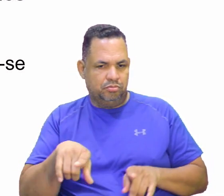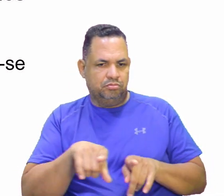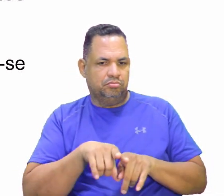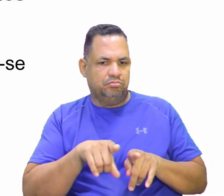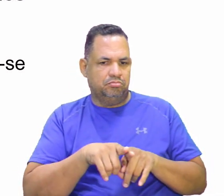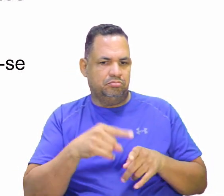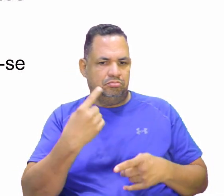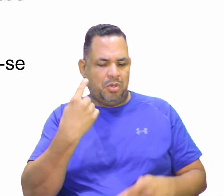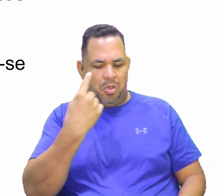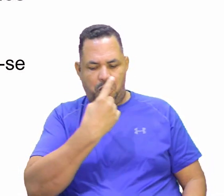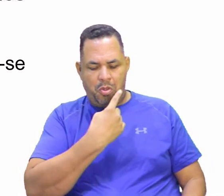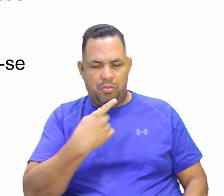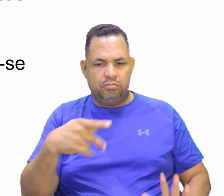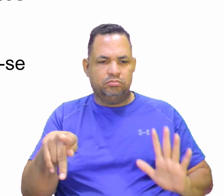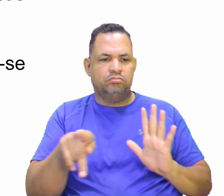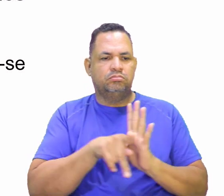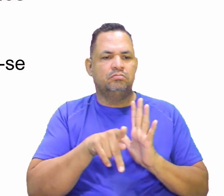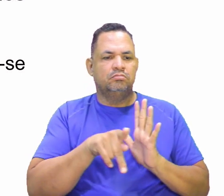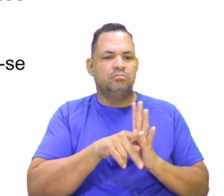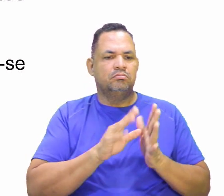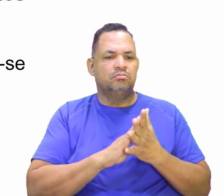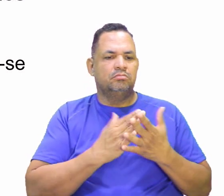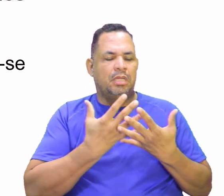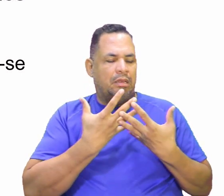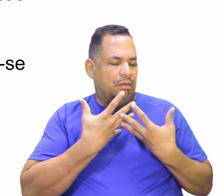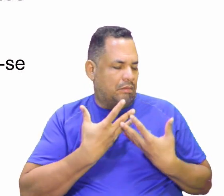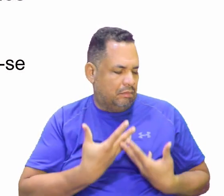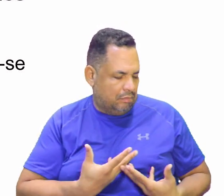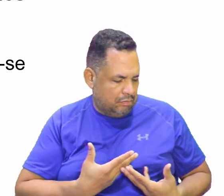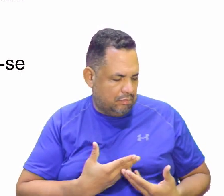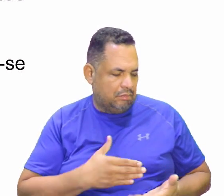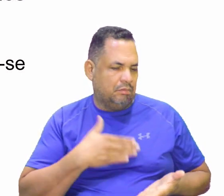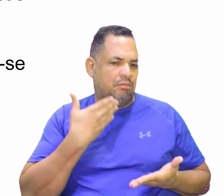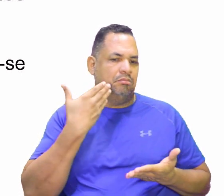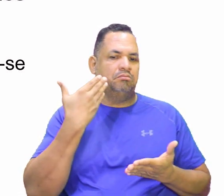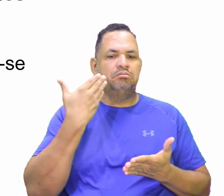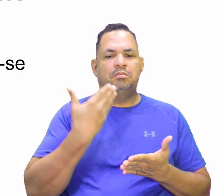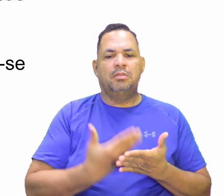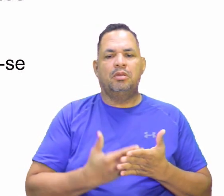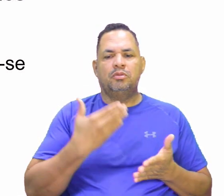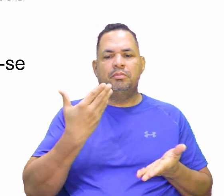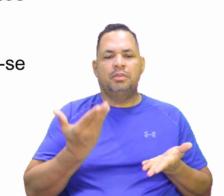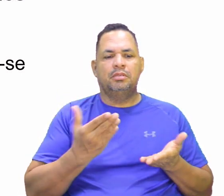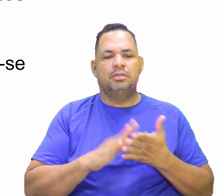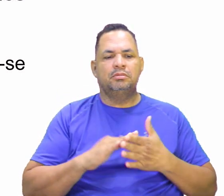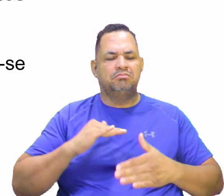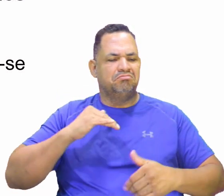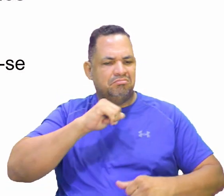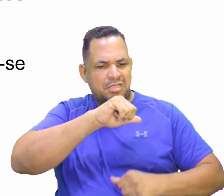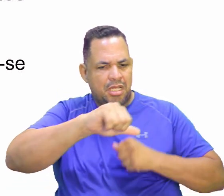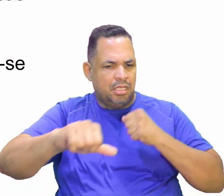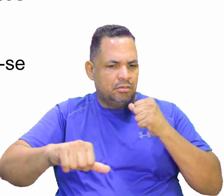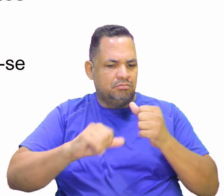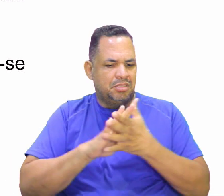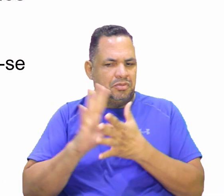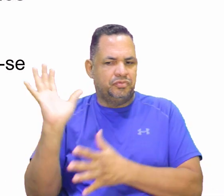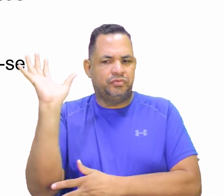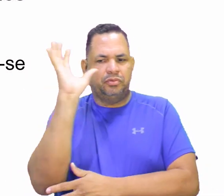olhos delas. Dois. Não desanime perante o fracasso. Supere-se transformando-o